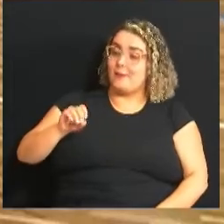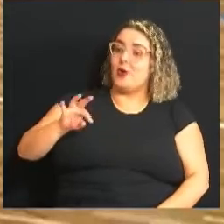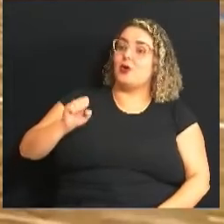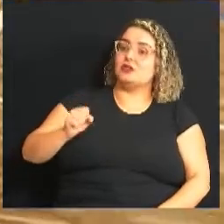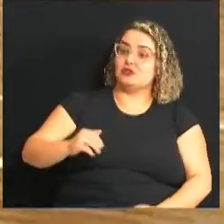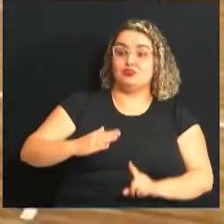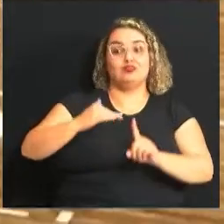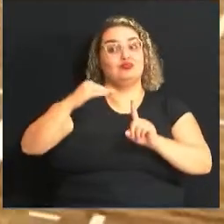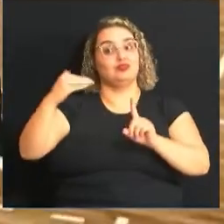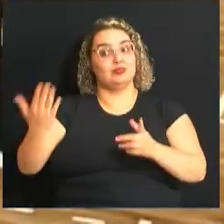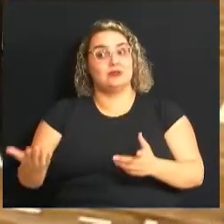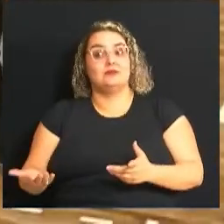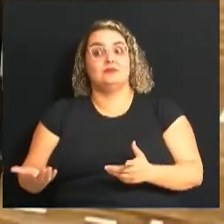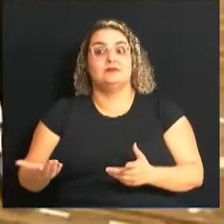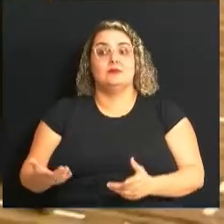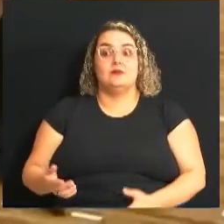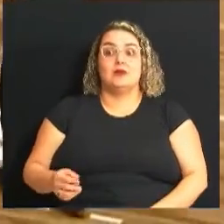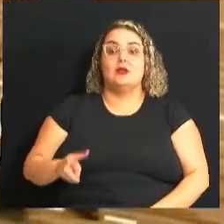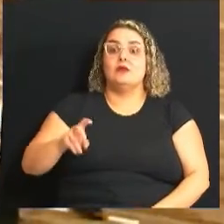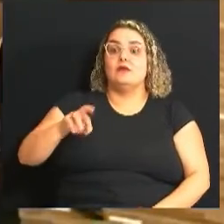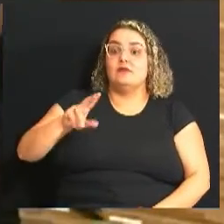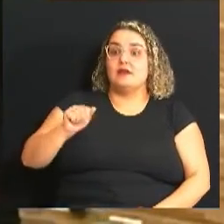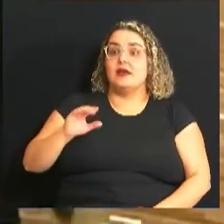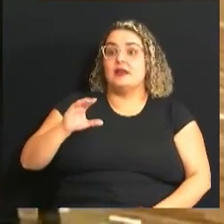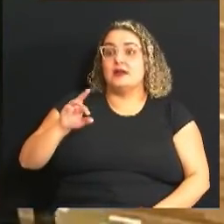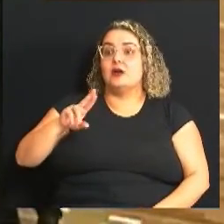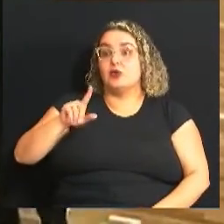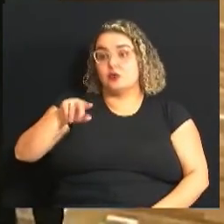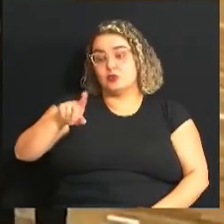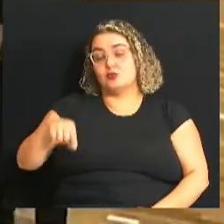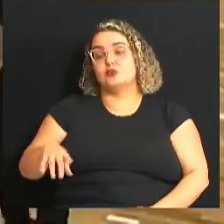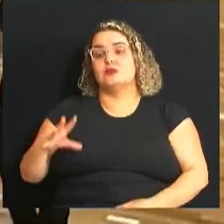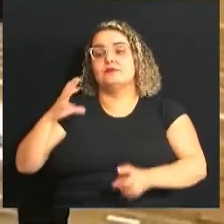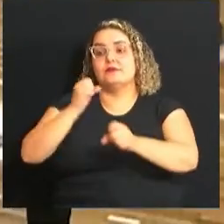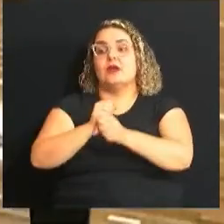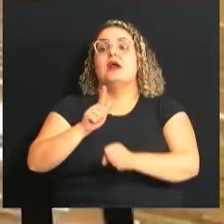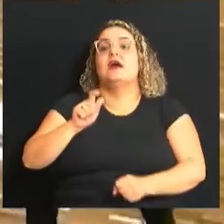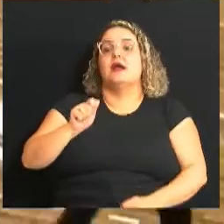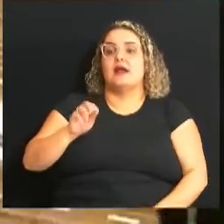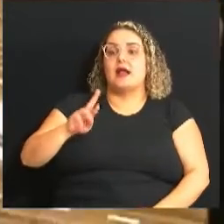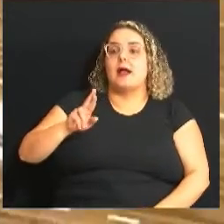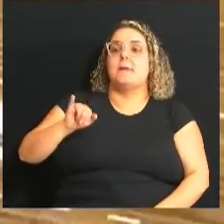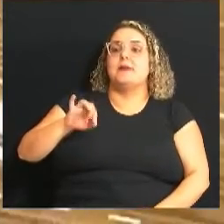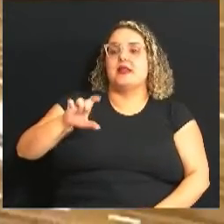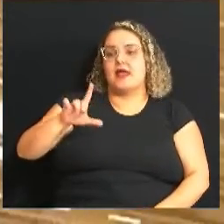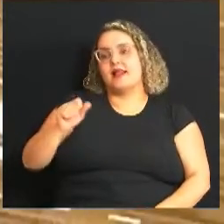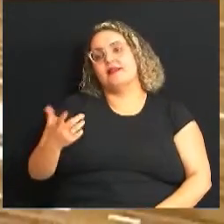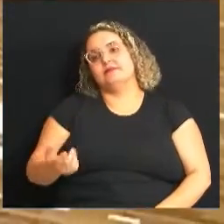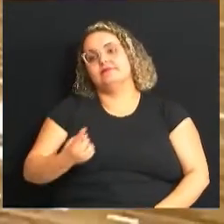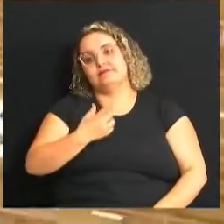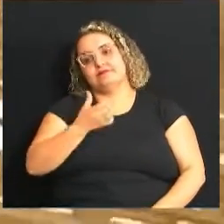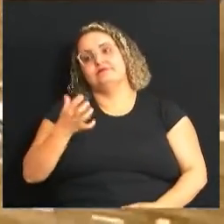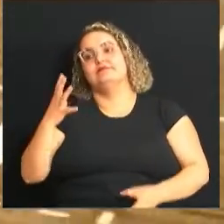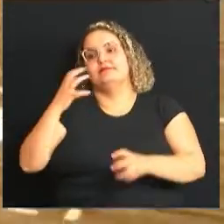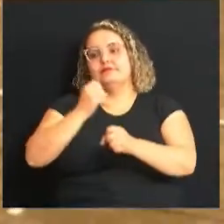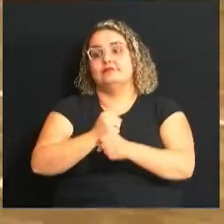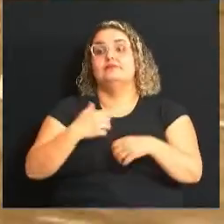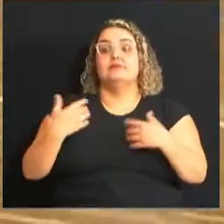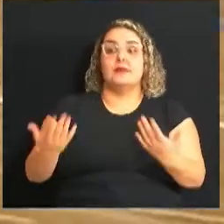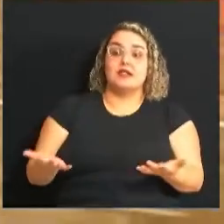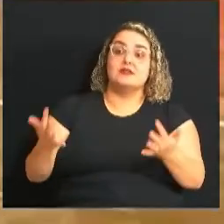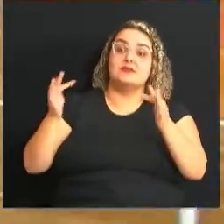destaque. Pelo Veracruz, a maior pontuadora foi Gabriela Guimarães, com 16 pontos. Mas no